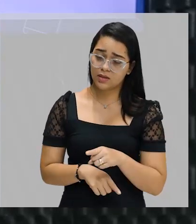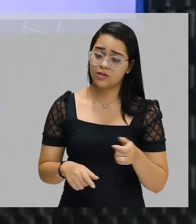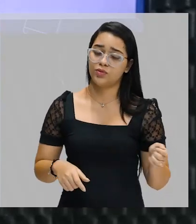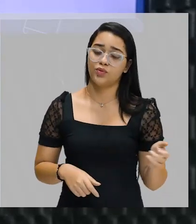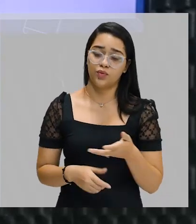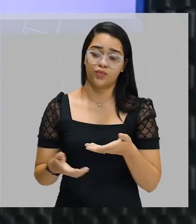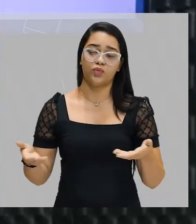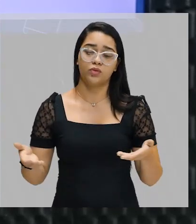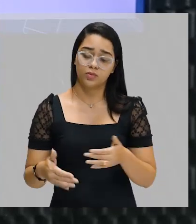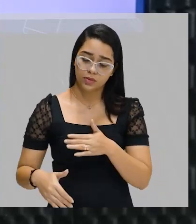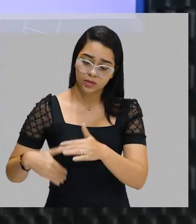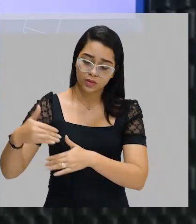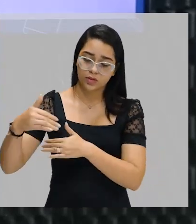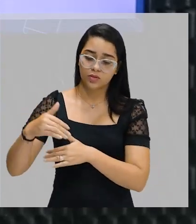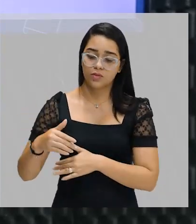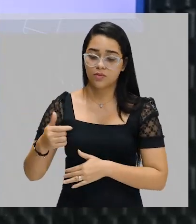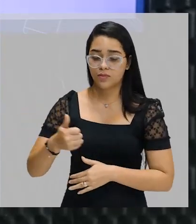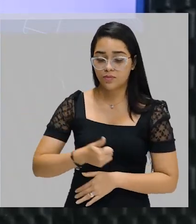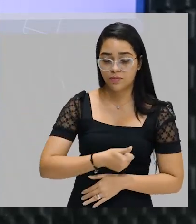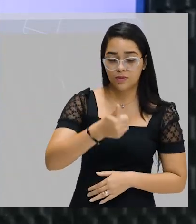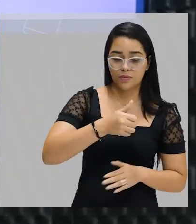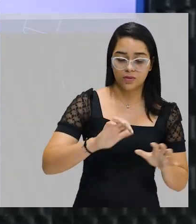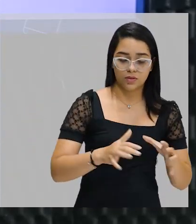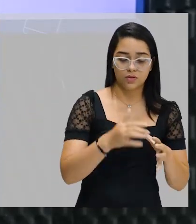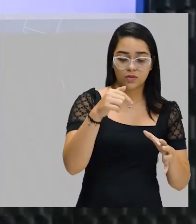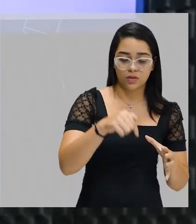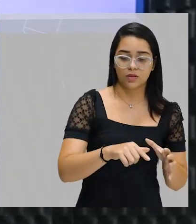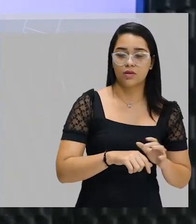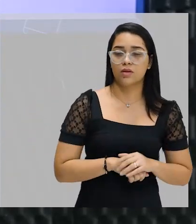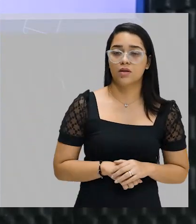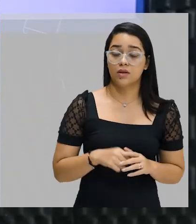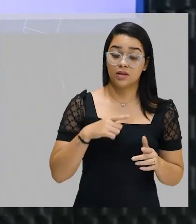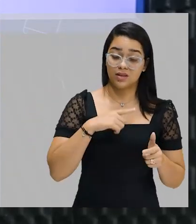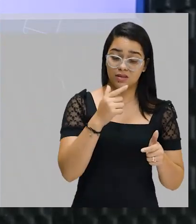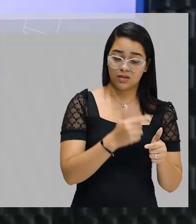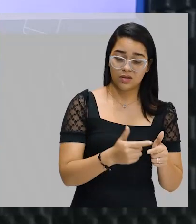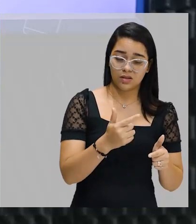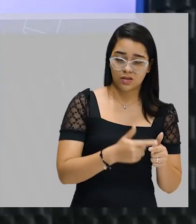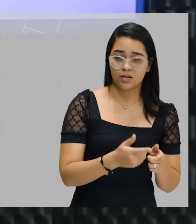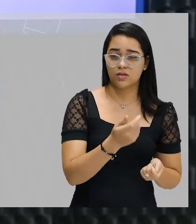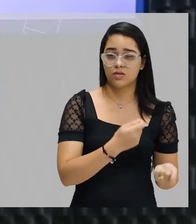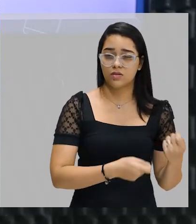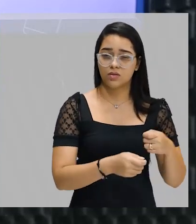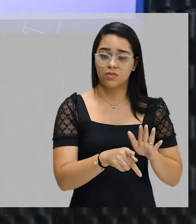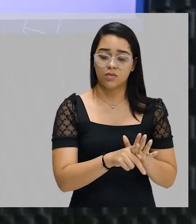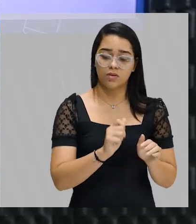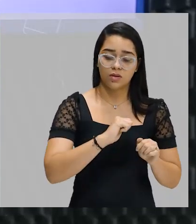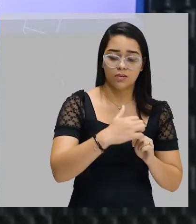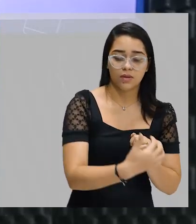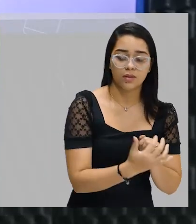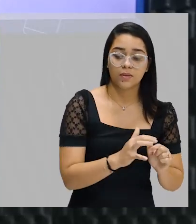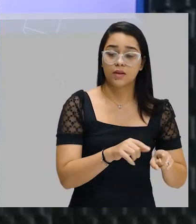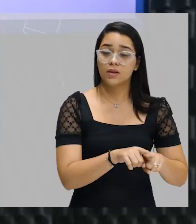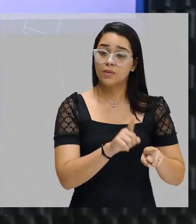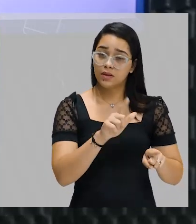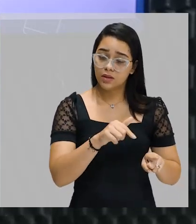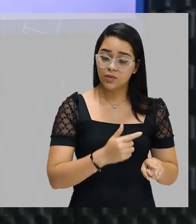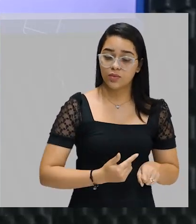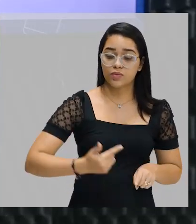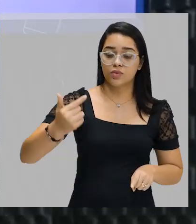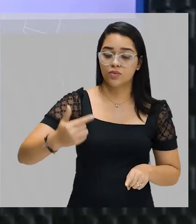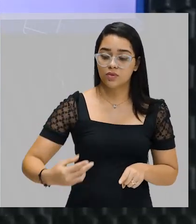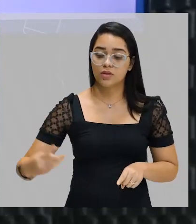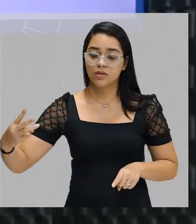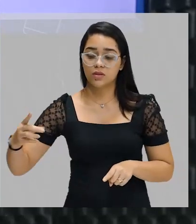atual, para o crescimento do primeiro setor, galera, tá? No período da crise econômica, justamente da pandemia, embora o segundo e o